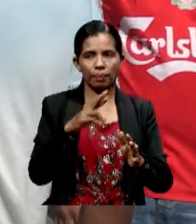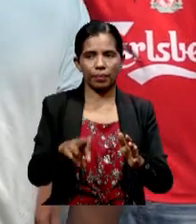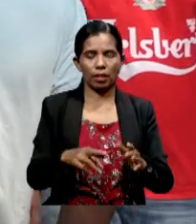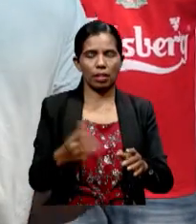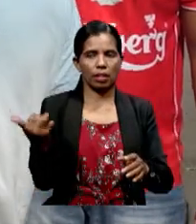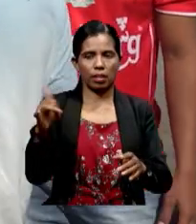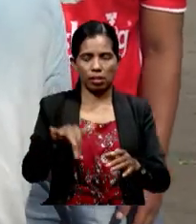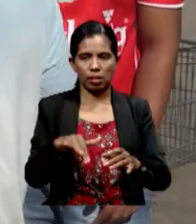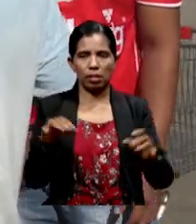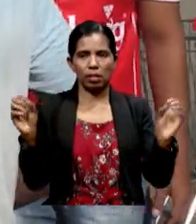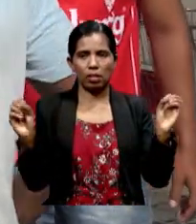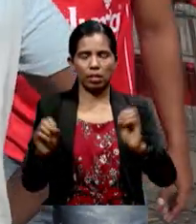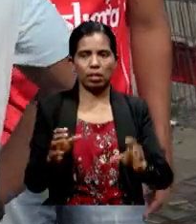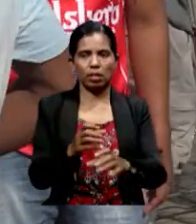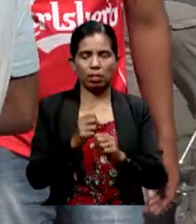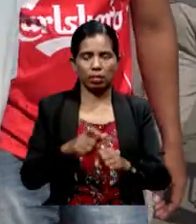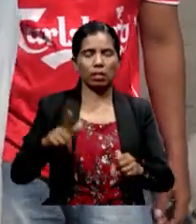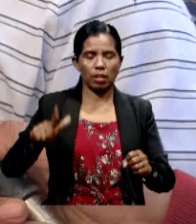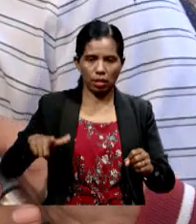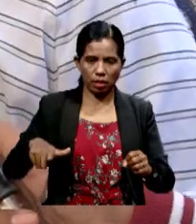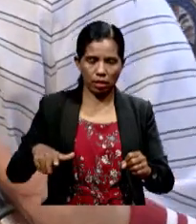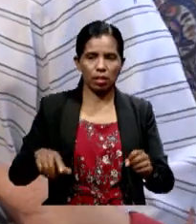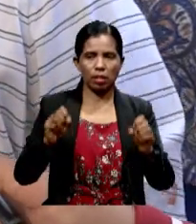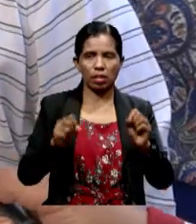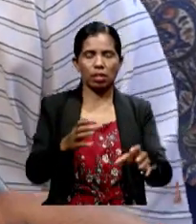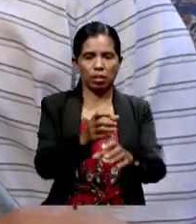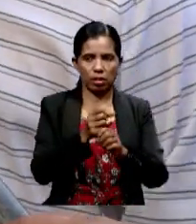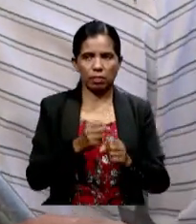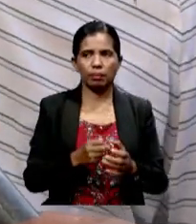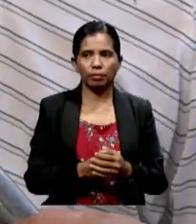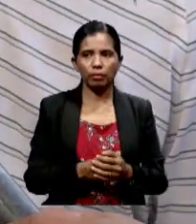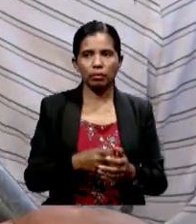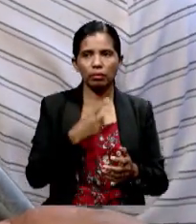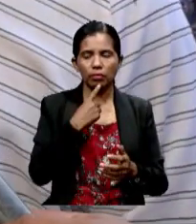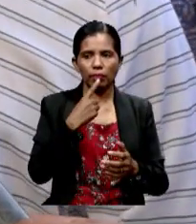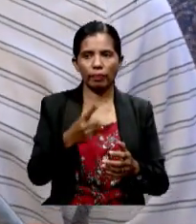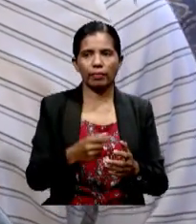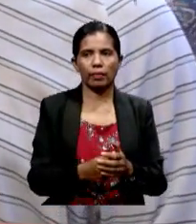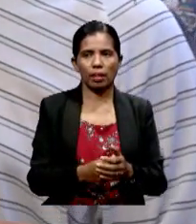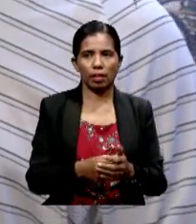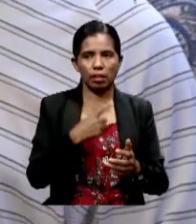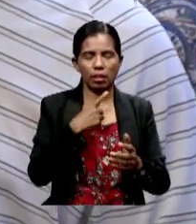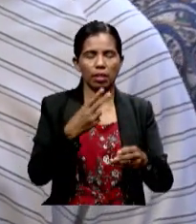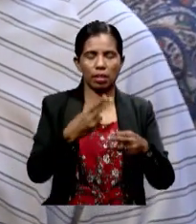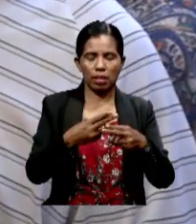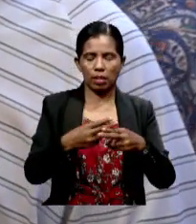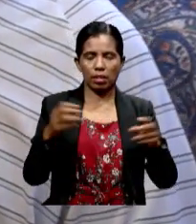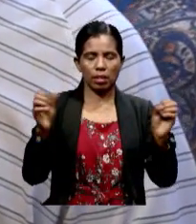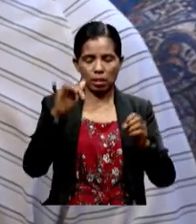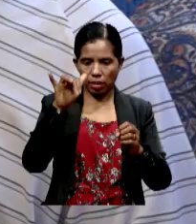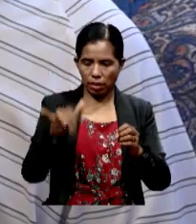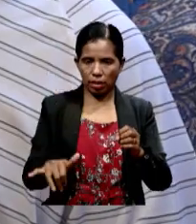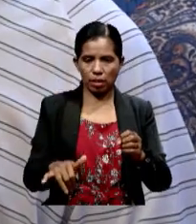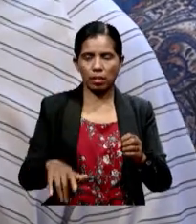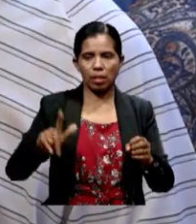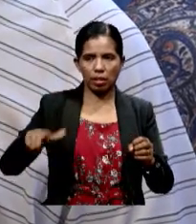ne portanto cedo catarre sira tem que simo né suco como era unia. Reclamação ba ira considera ne macanara la ia ela cleur. Ou sira